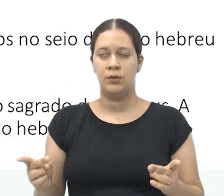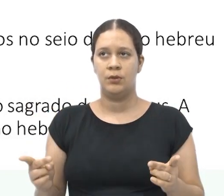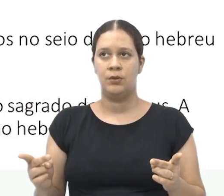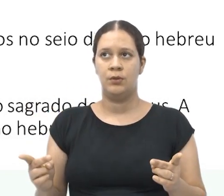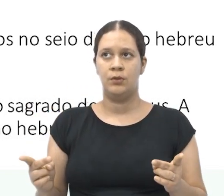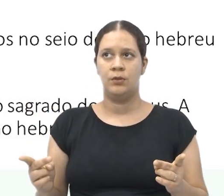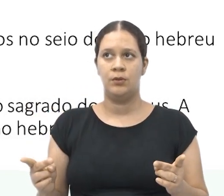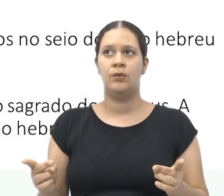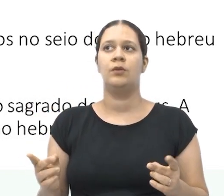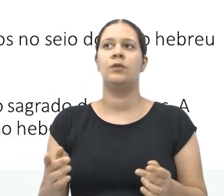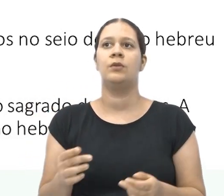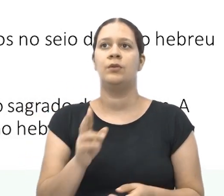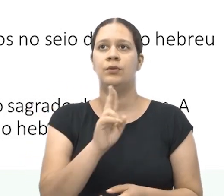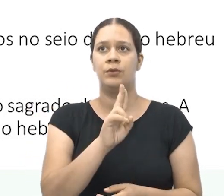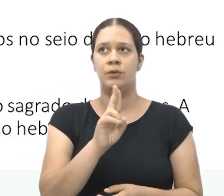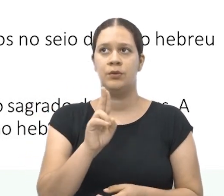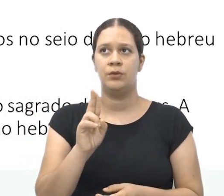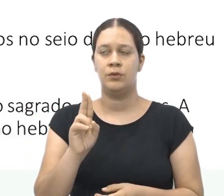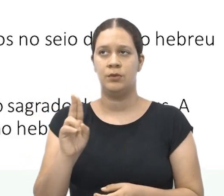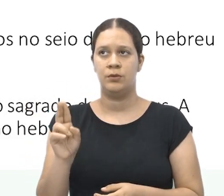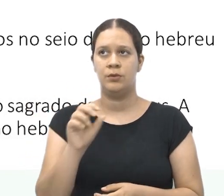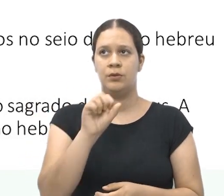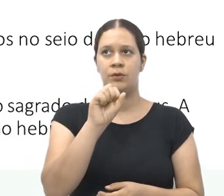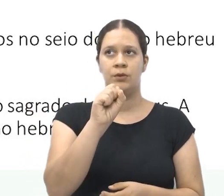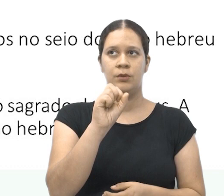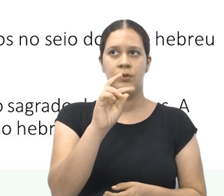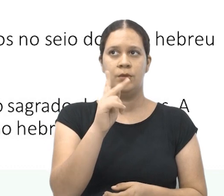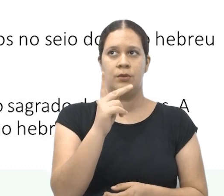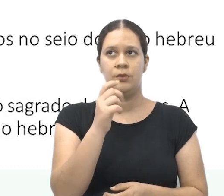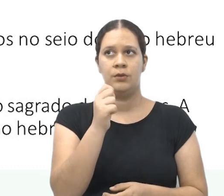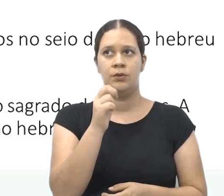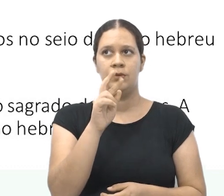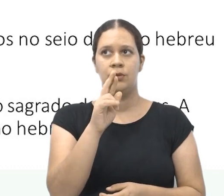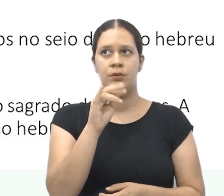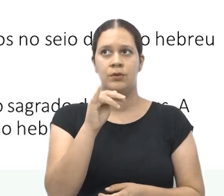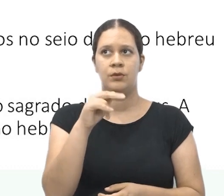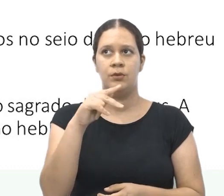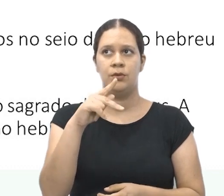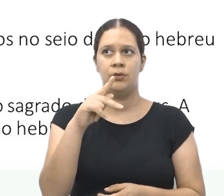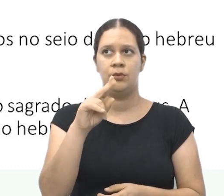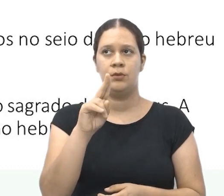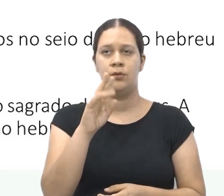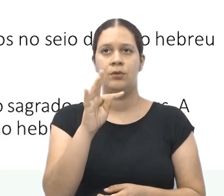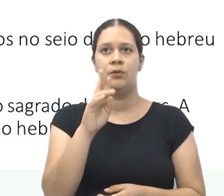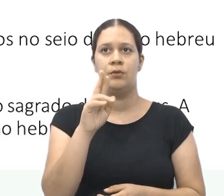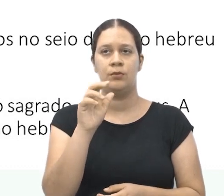por este outro nome que nós chamamos de Shariputra,